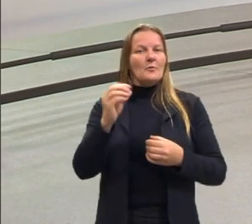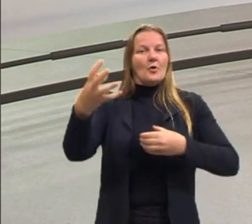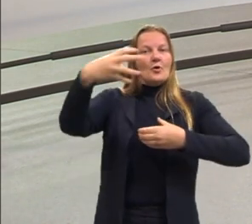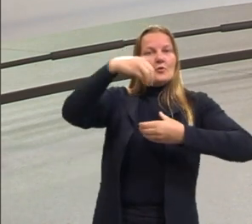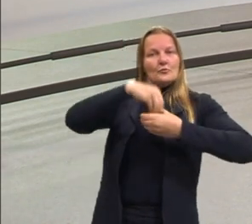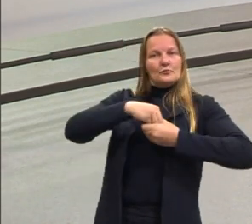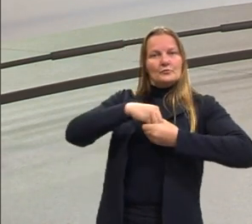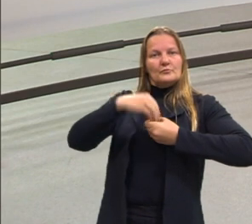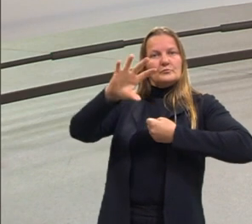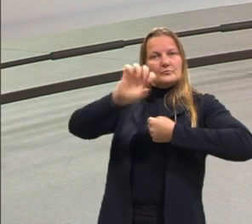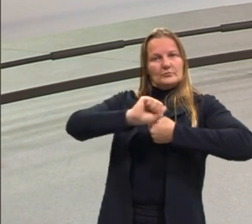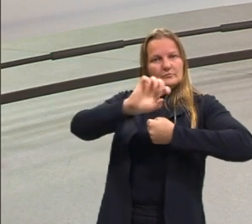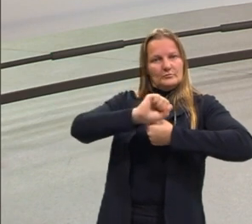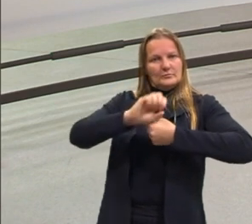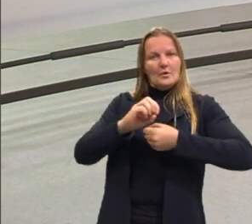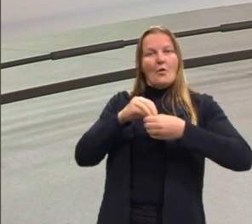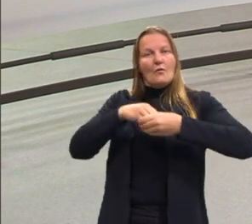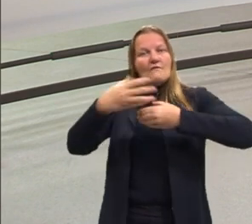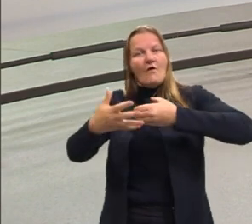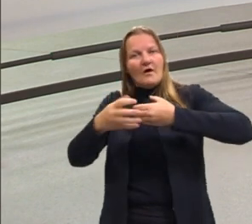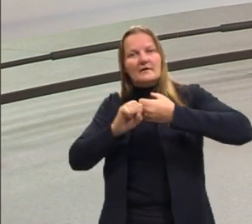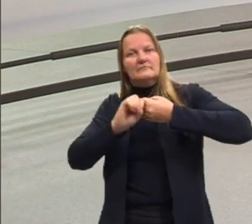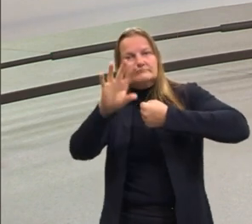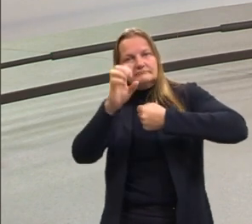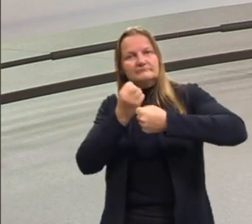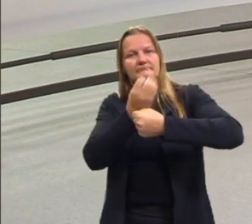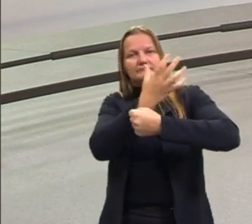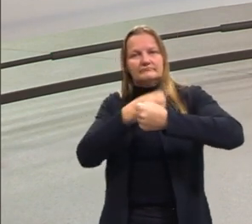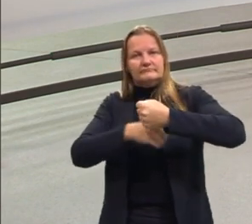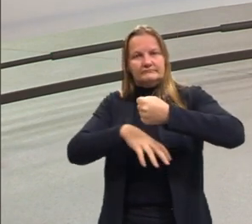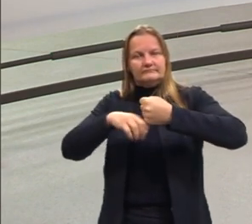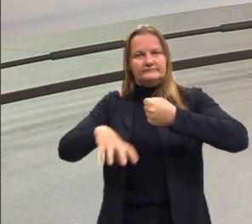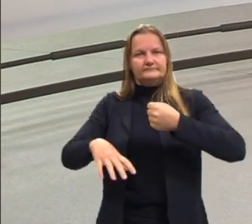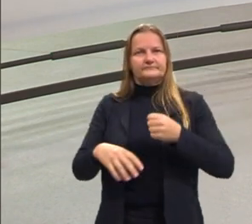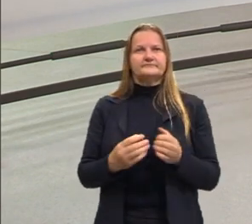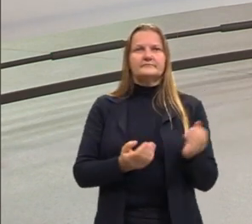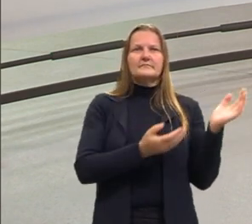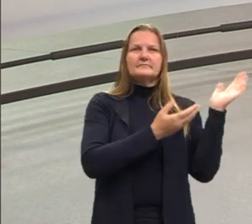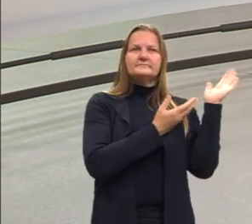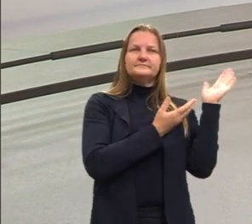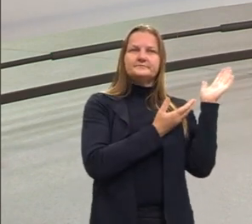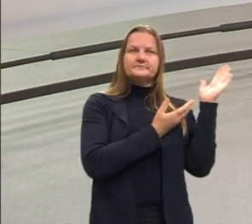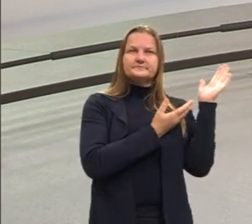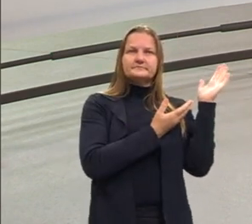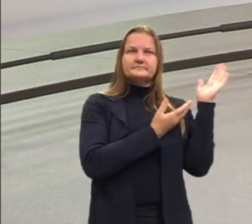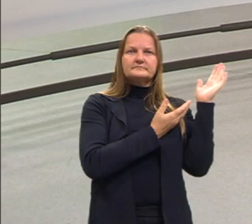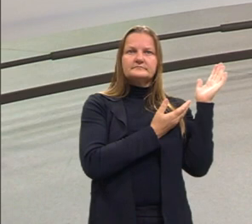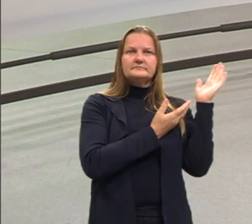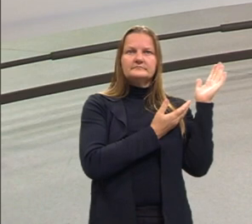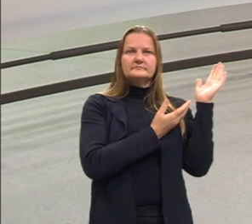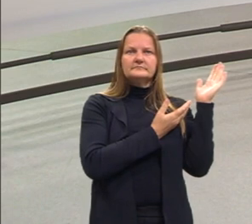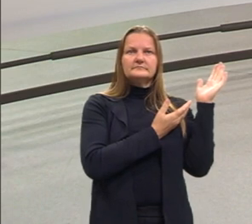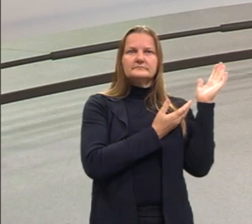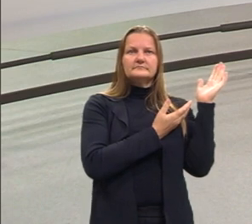ou exotérmica certo só não vou colocar aqui no cantinho o meu delta h